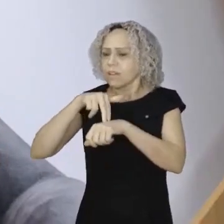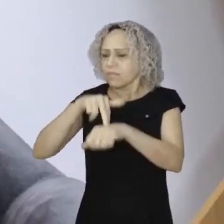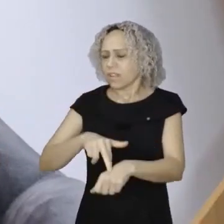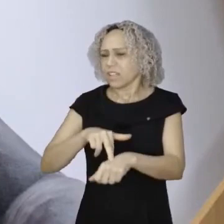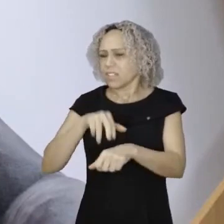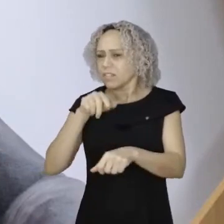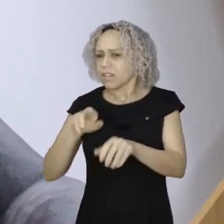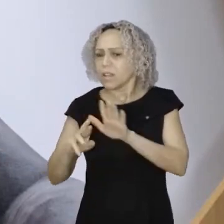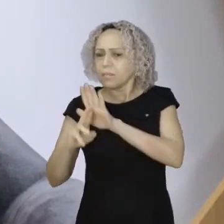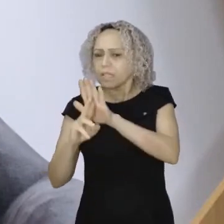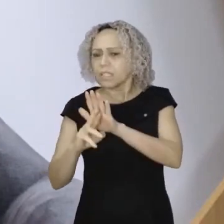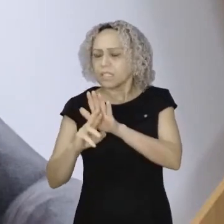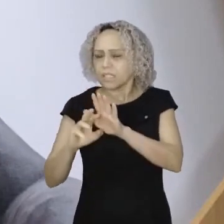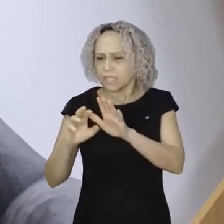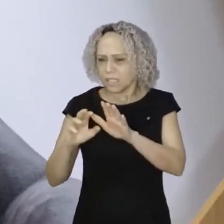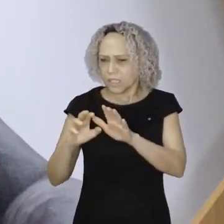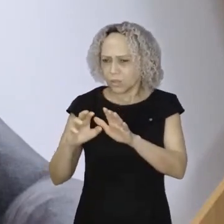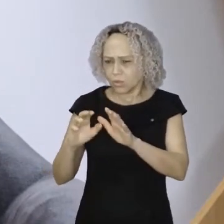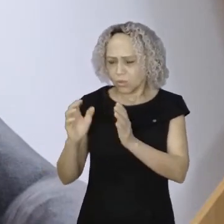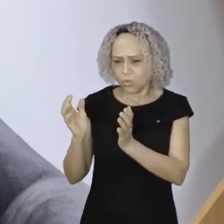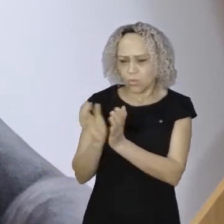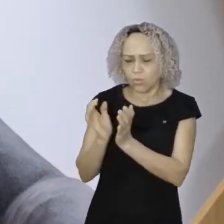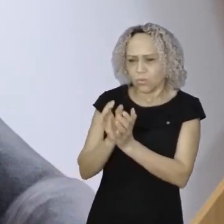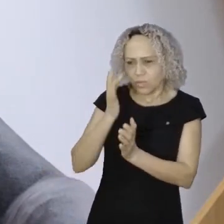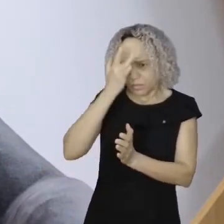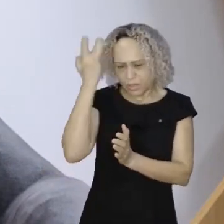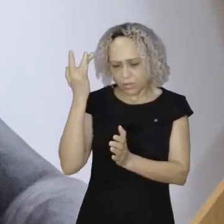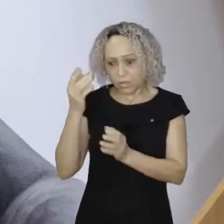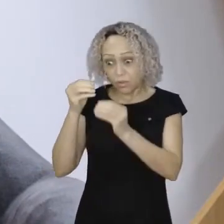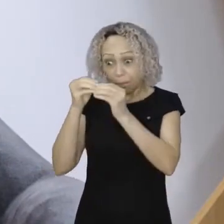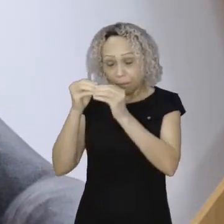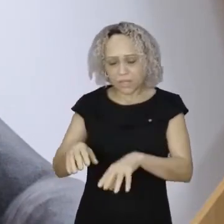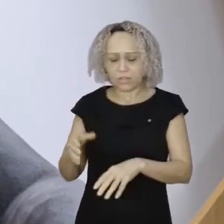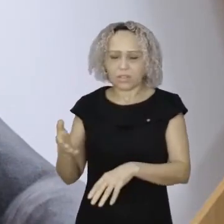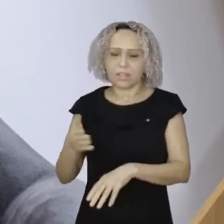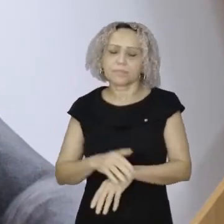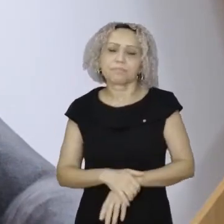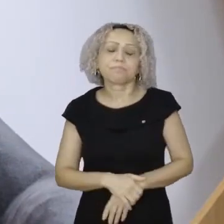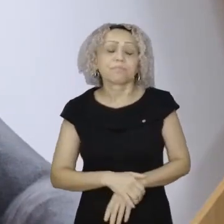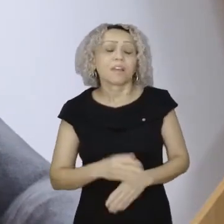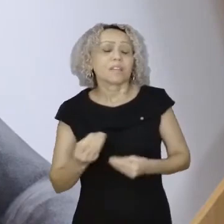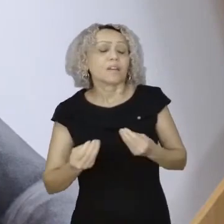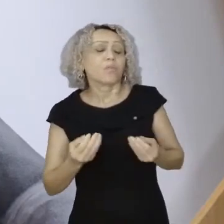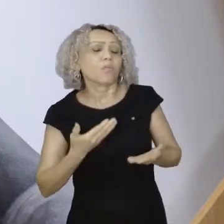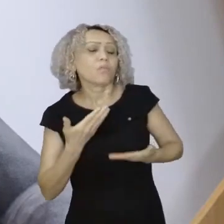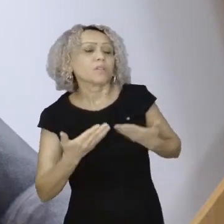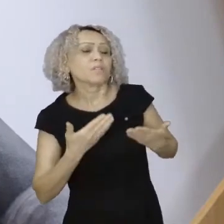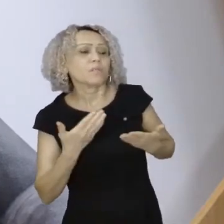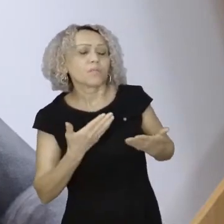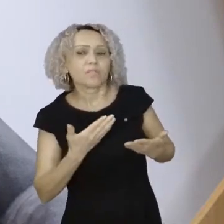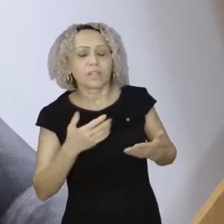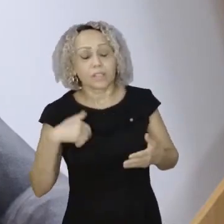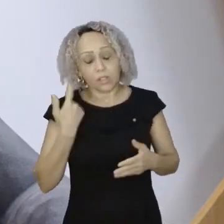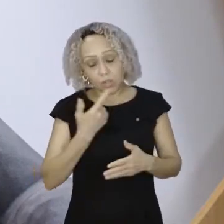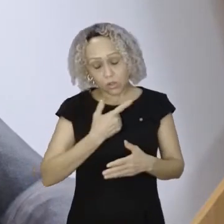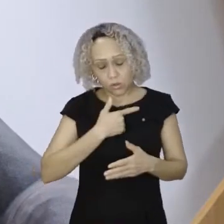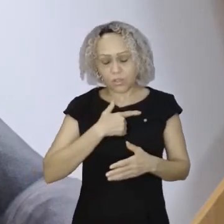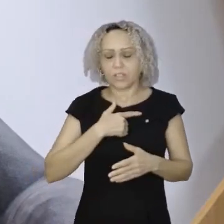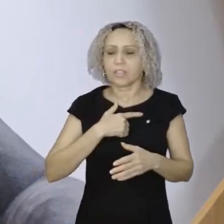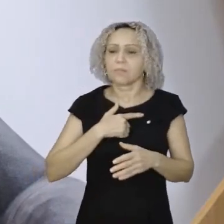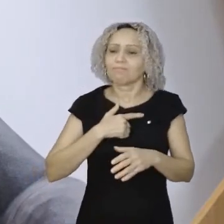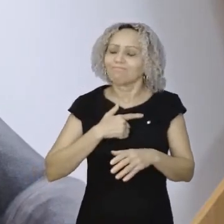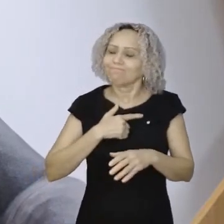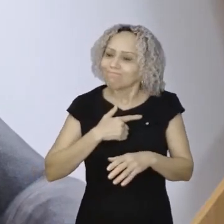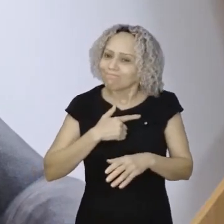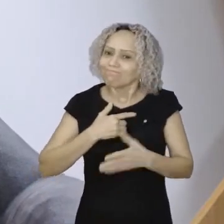dialogar com a sociedade civil. Esse mapa existe, ele se movimenta, é com quem nós dialogamos, das organizações nacionais,